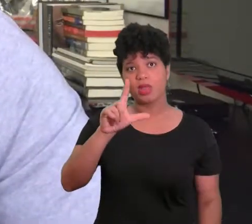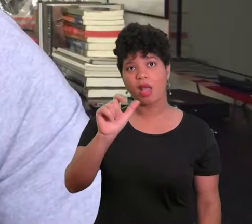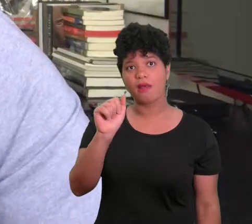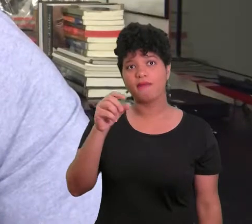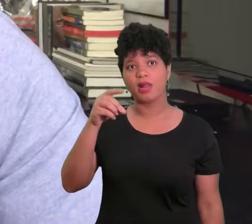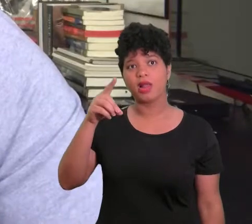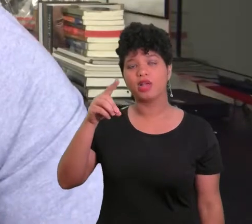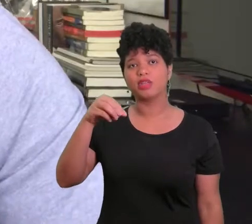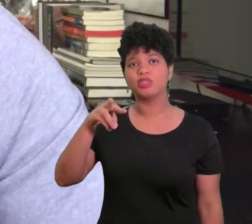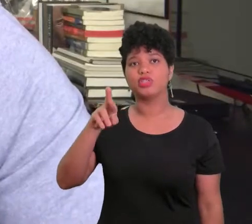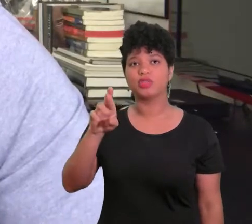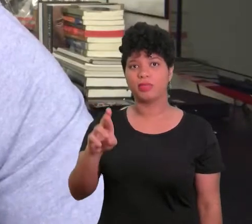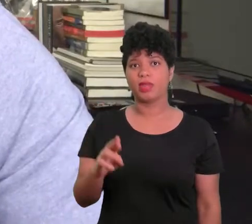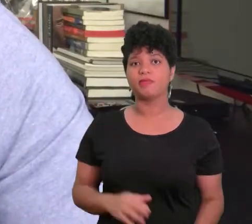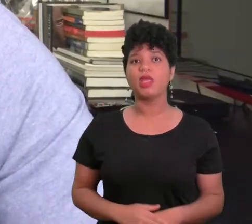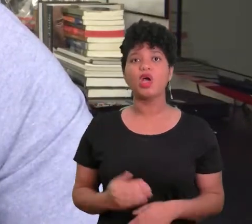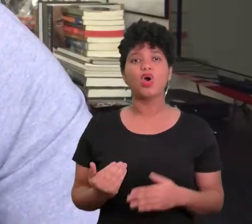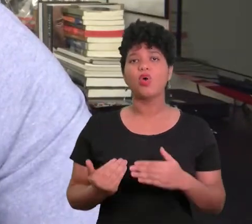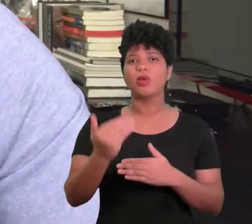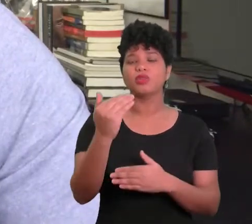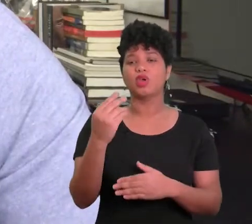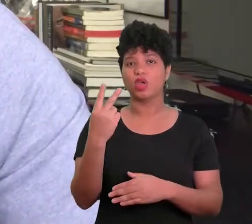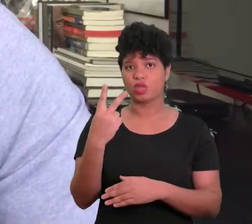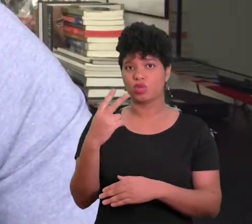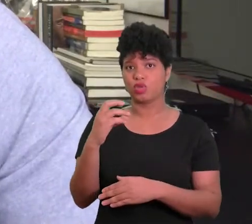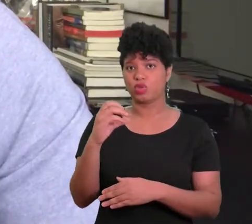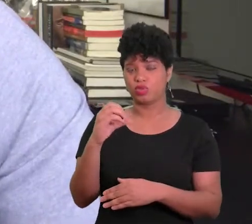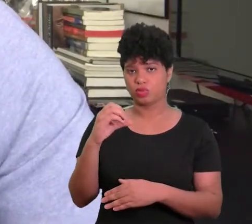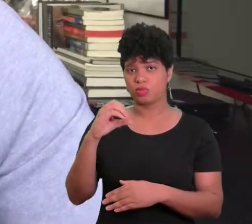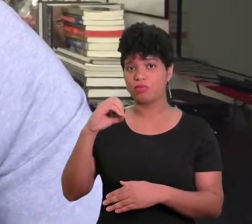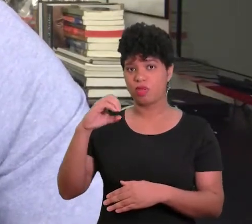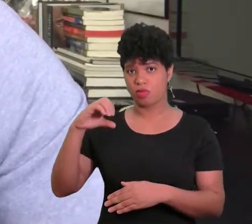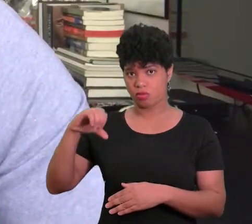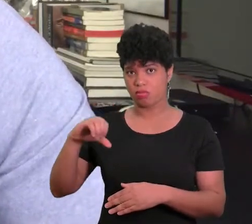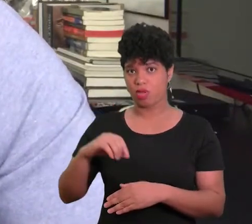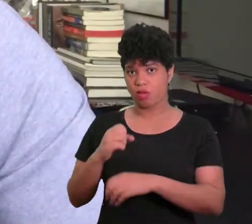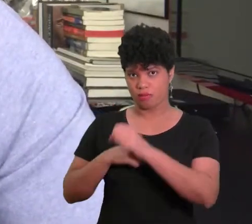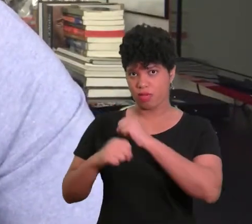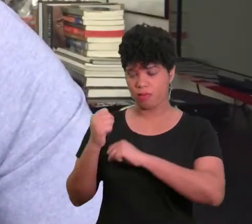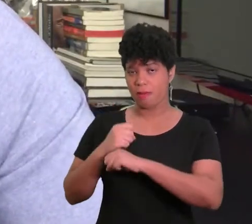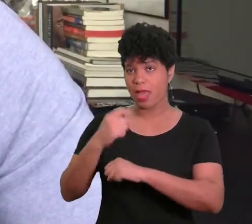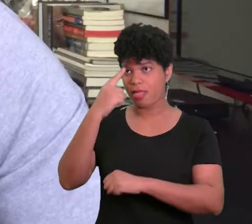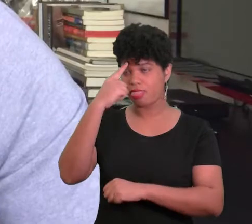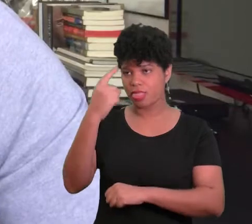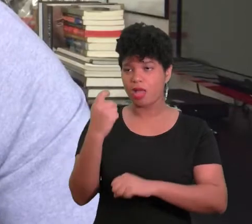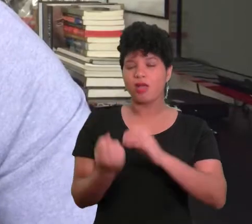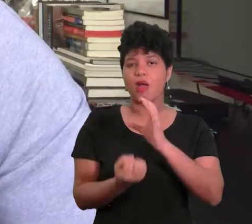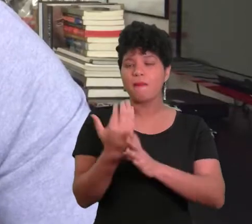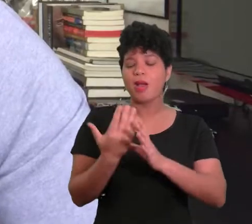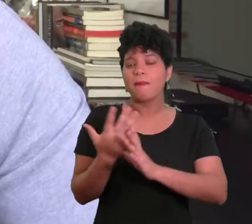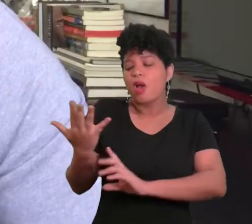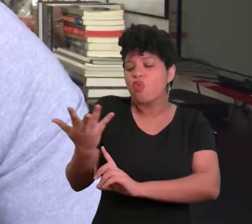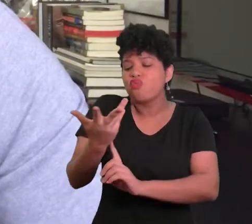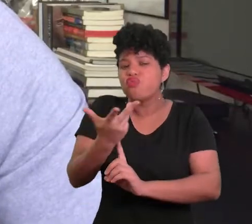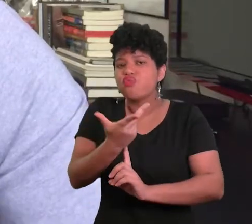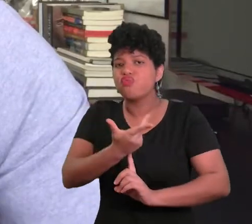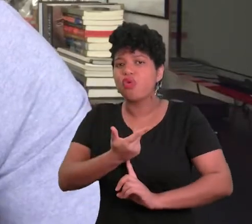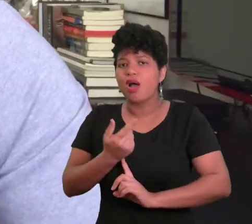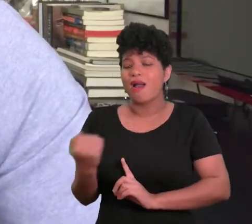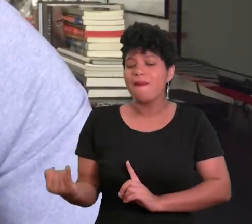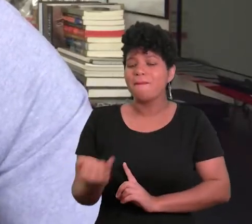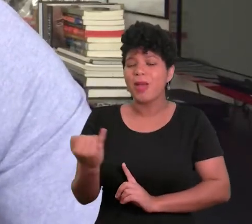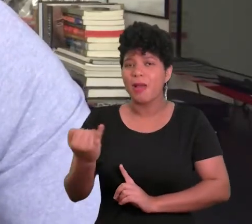sua criação em 2009, sempre acreditou na cultura e na arte como uma